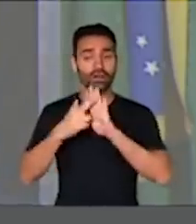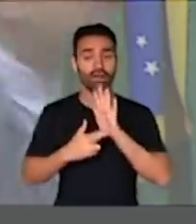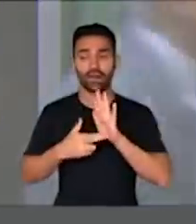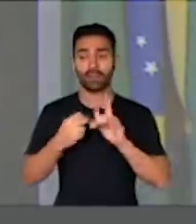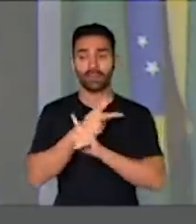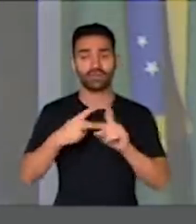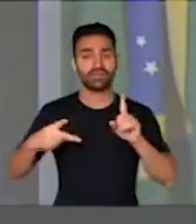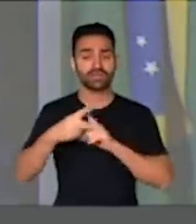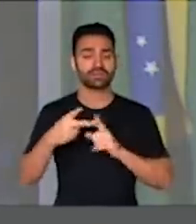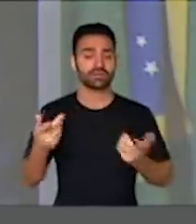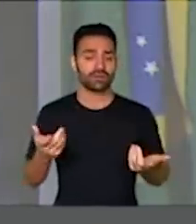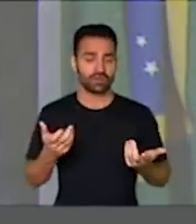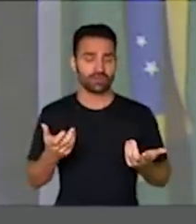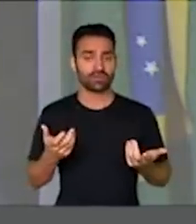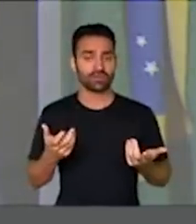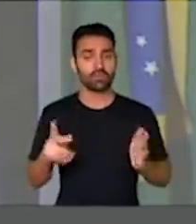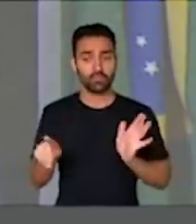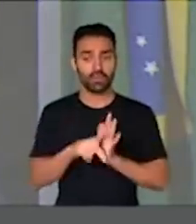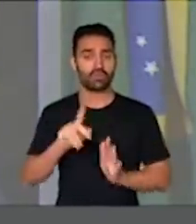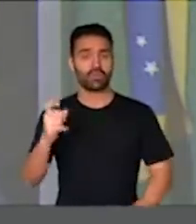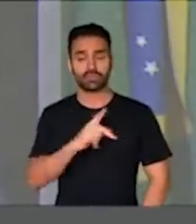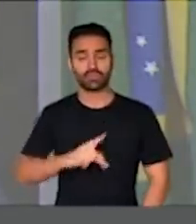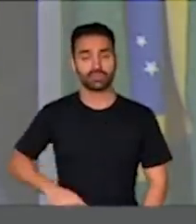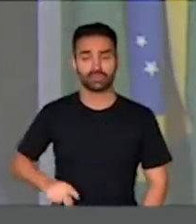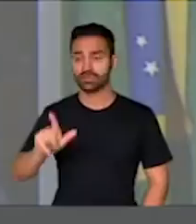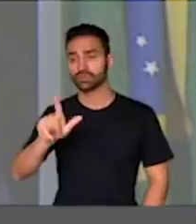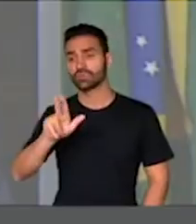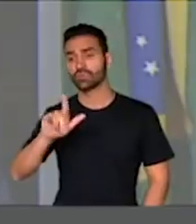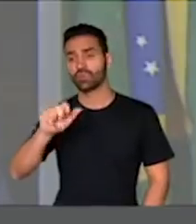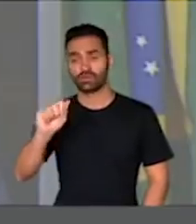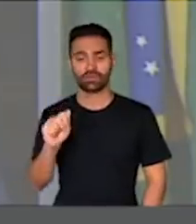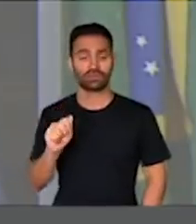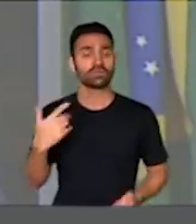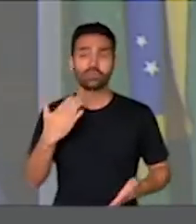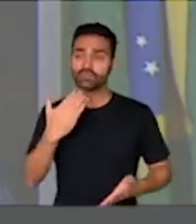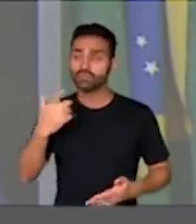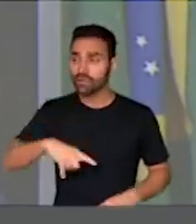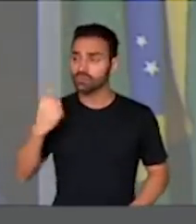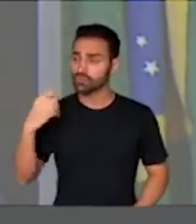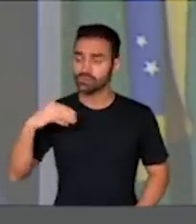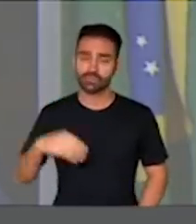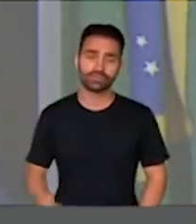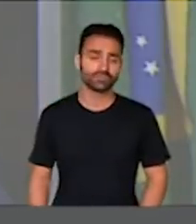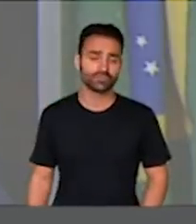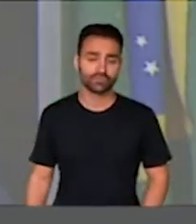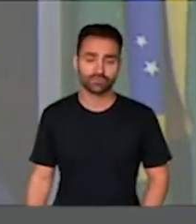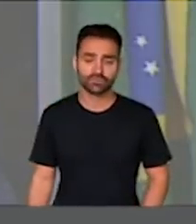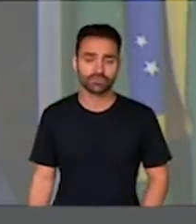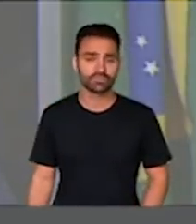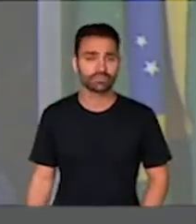defendida e promovida pelo ex-presidente lula e pedindo mais um minuto para concluir presidente por gentileza